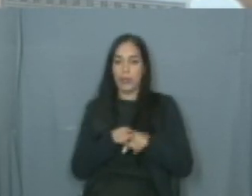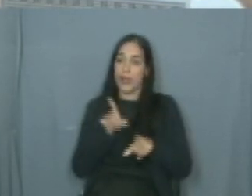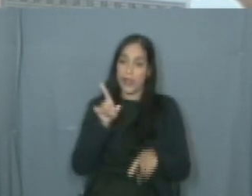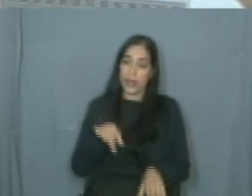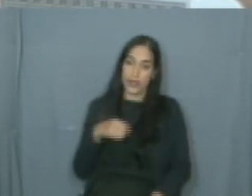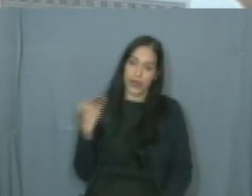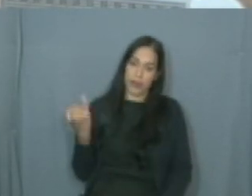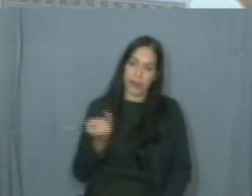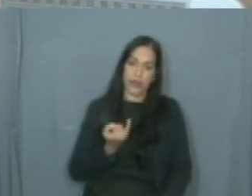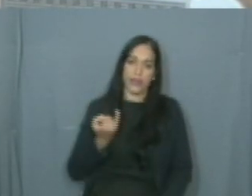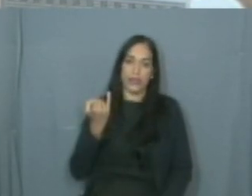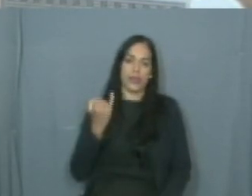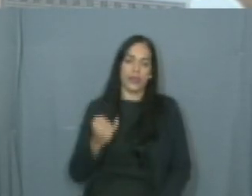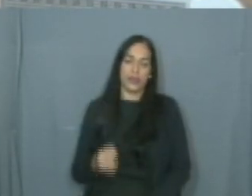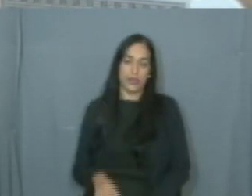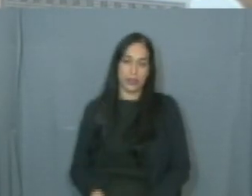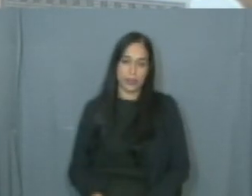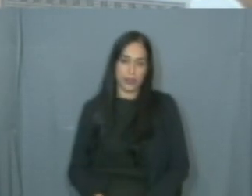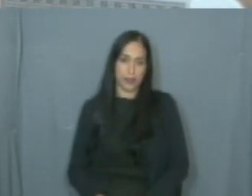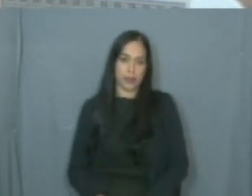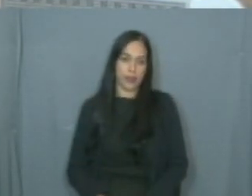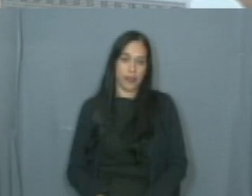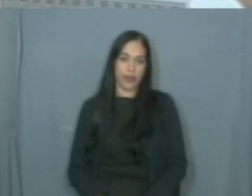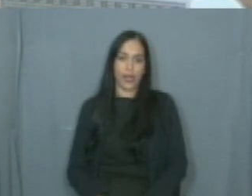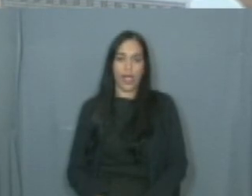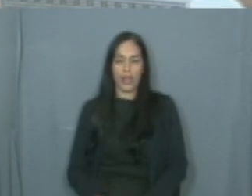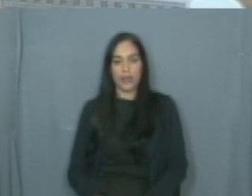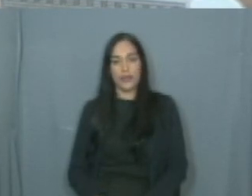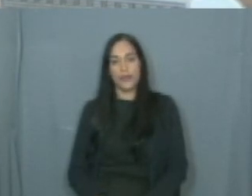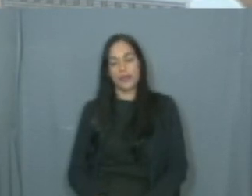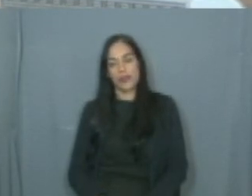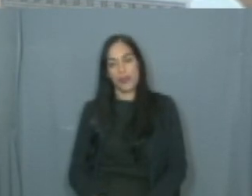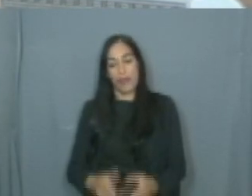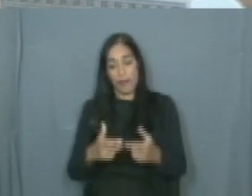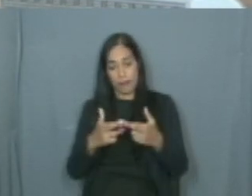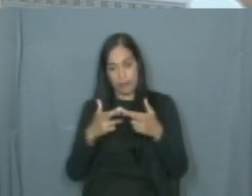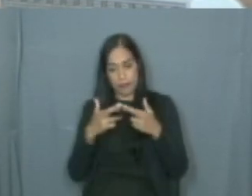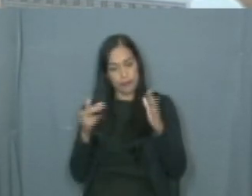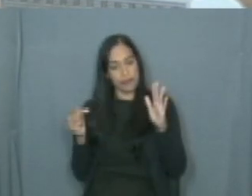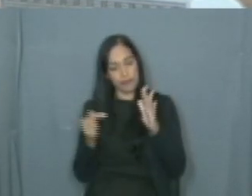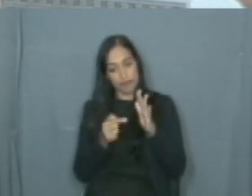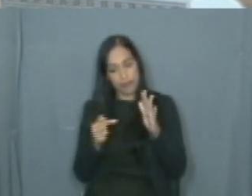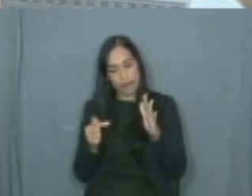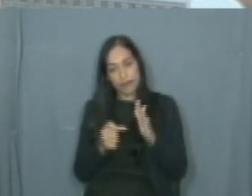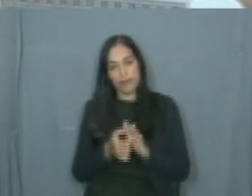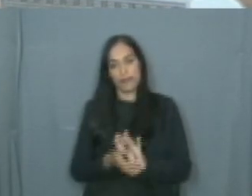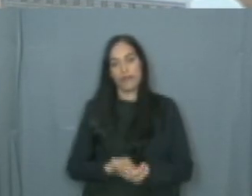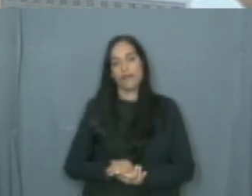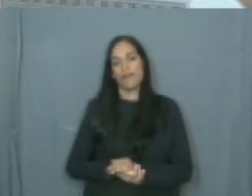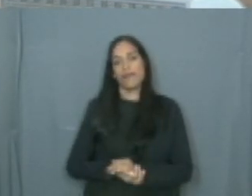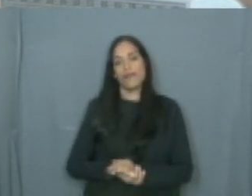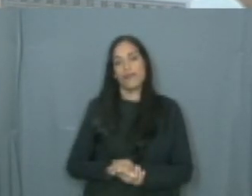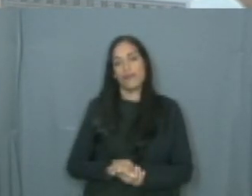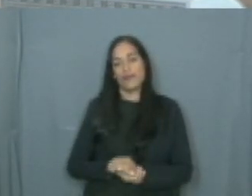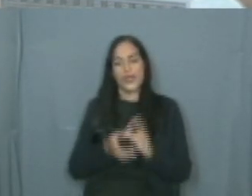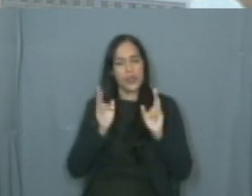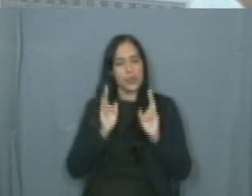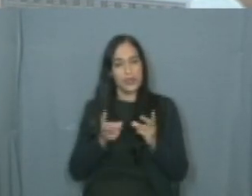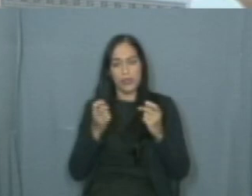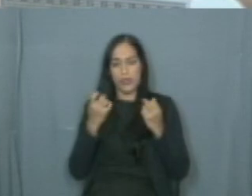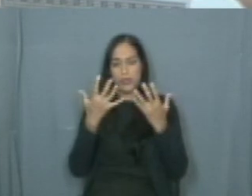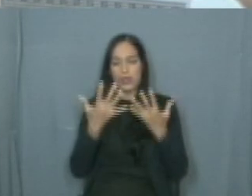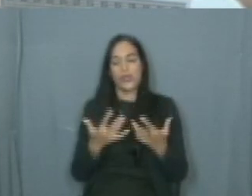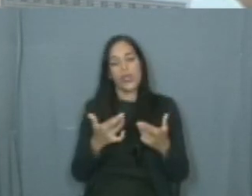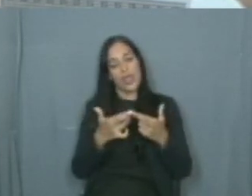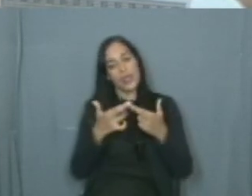importante. Então, é nesse sentido que esse requerimento vem. Muitas vezes eu falo muito sobre requerimento e eu